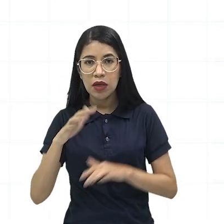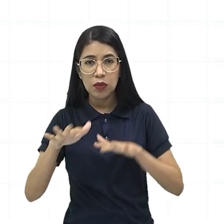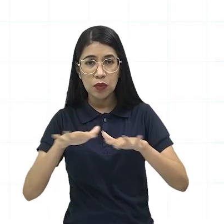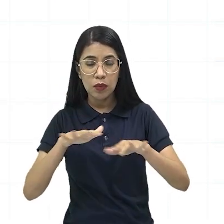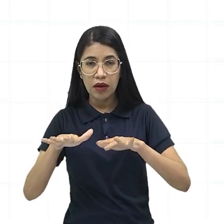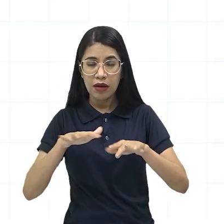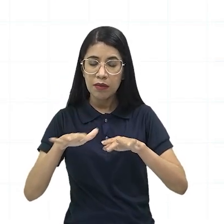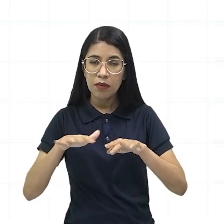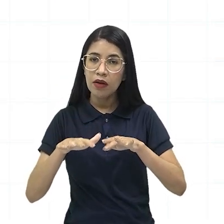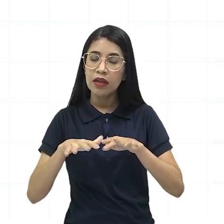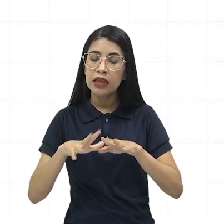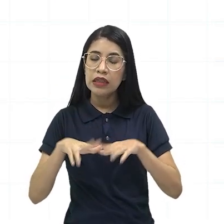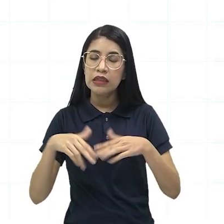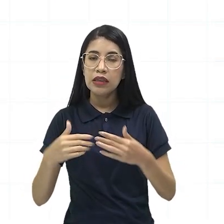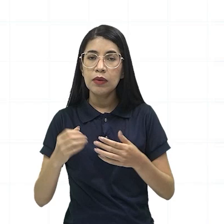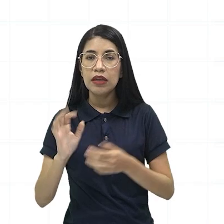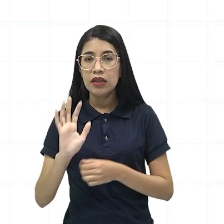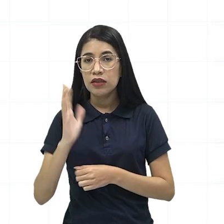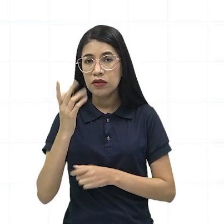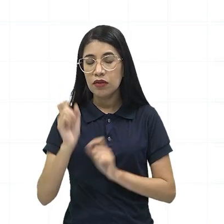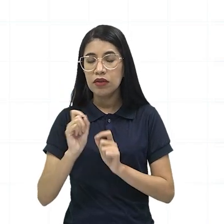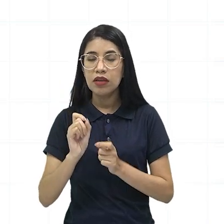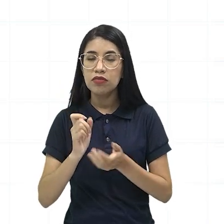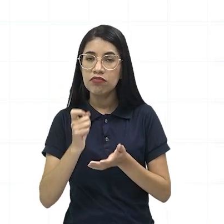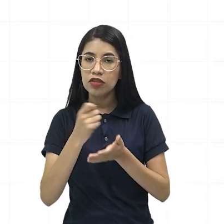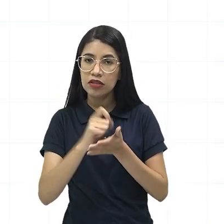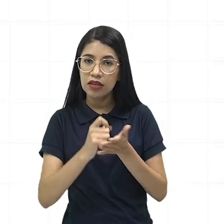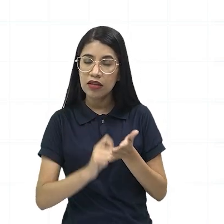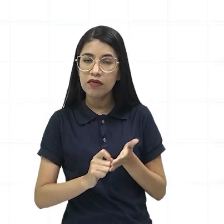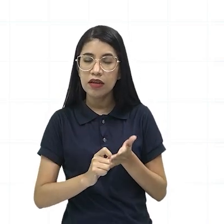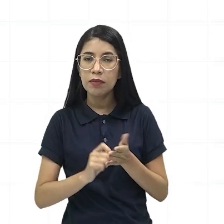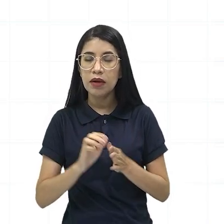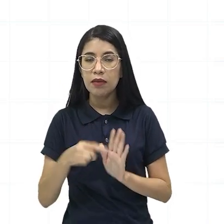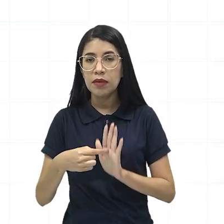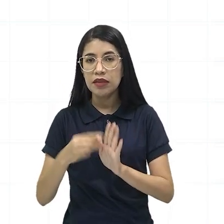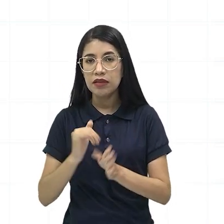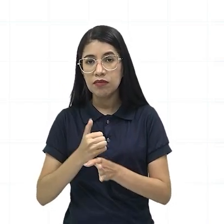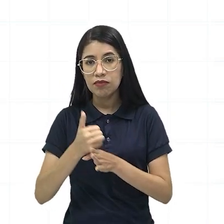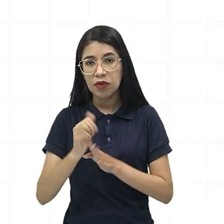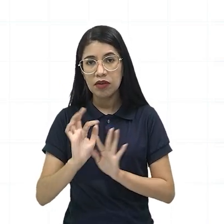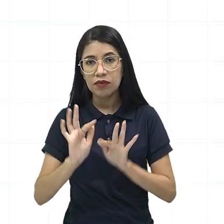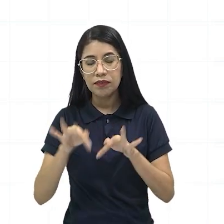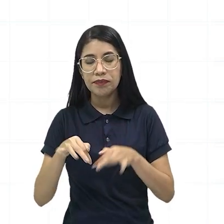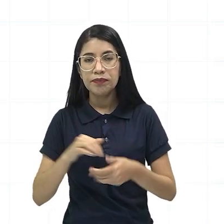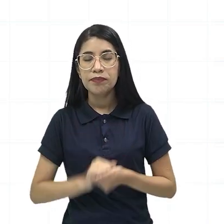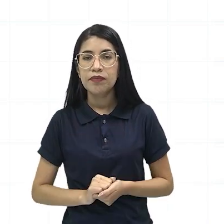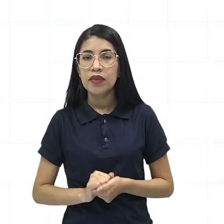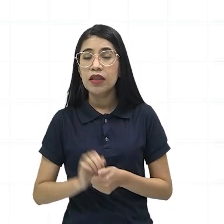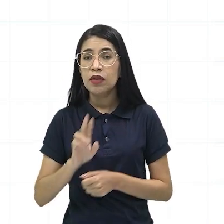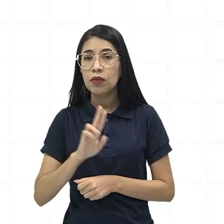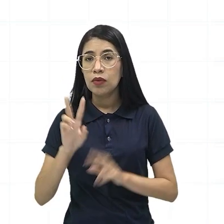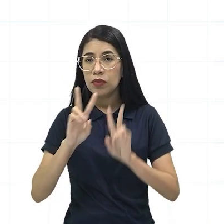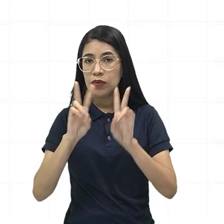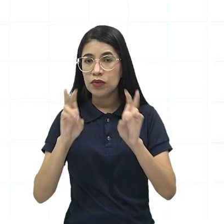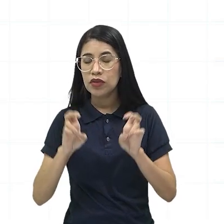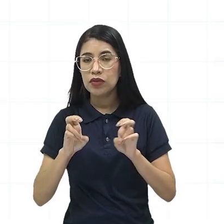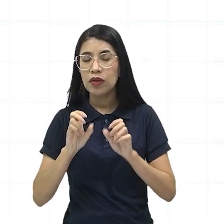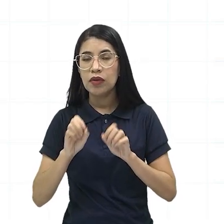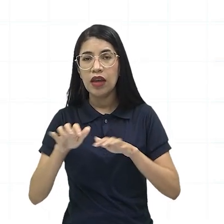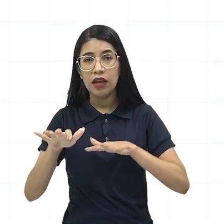quer escrever para te dar alguma moral no final. Então, observem, o título já chama atenção para essa ideia do terremoto,